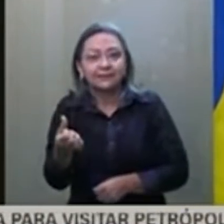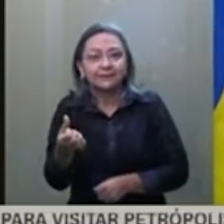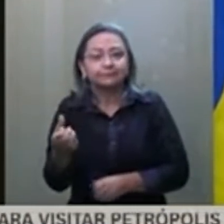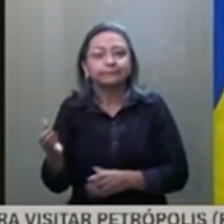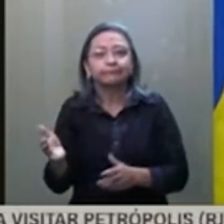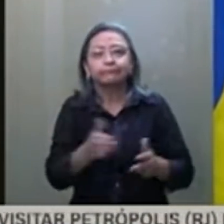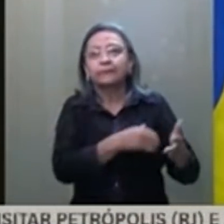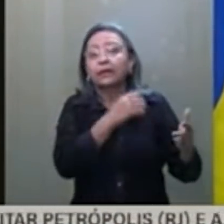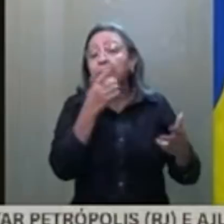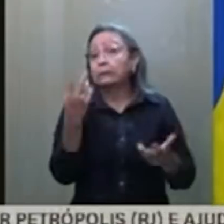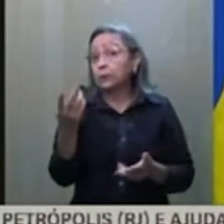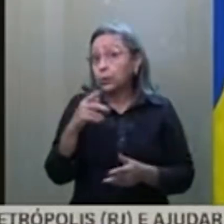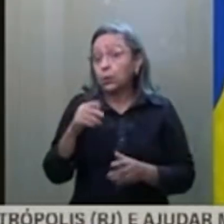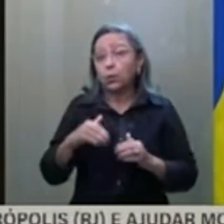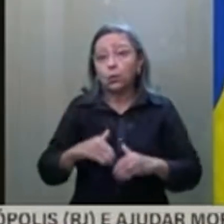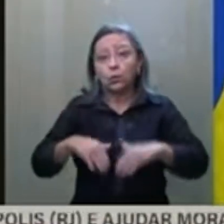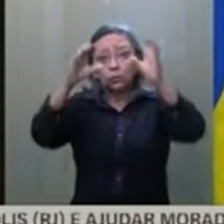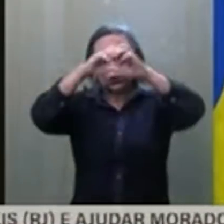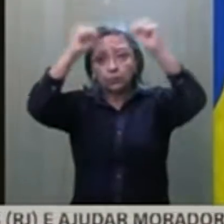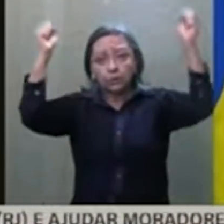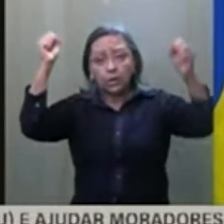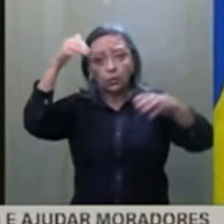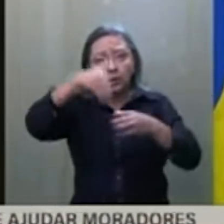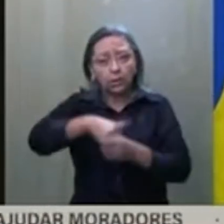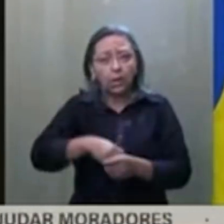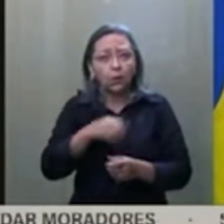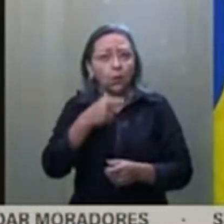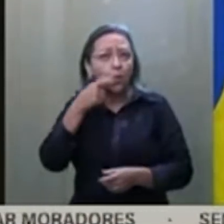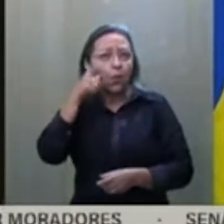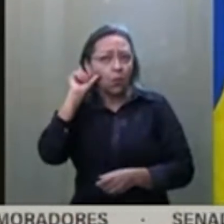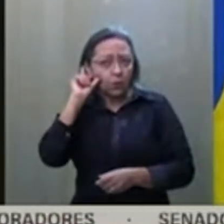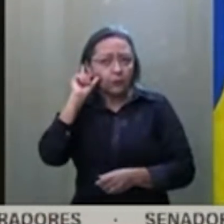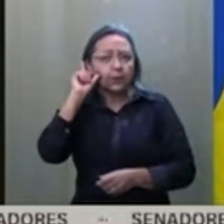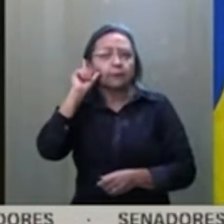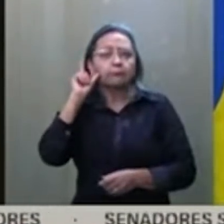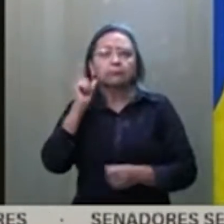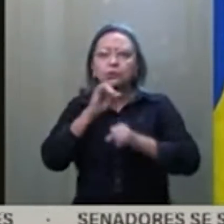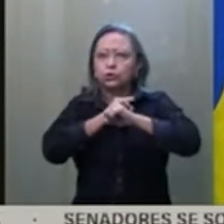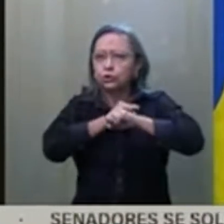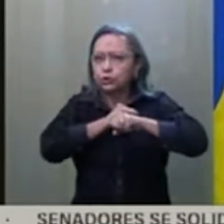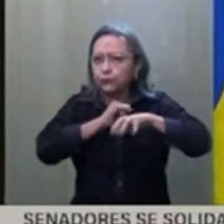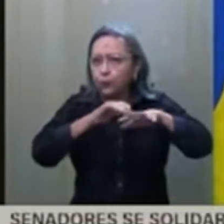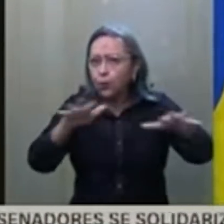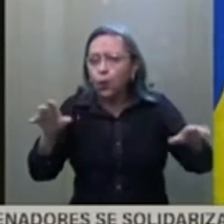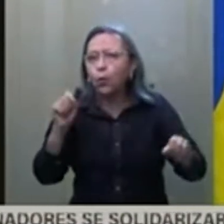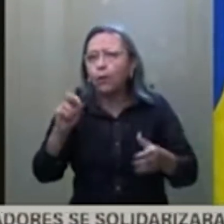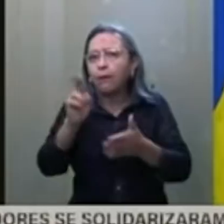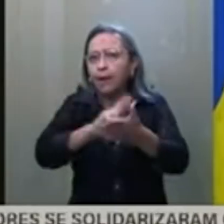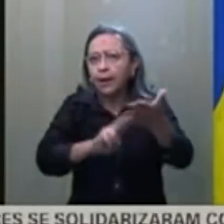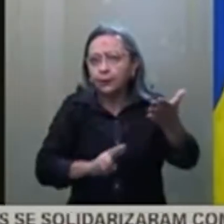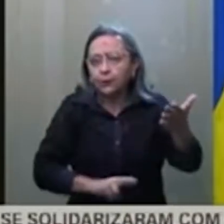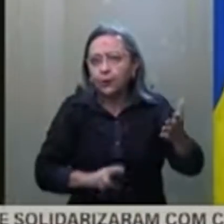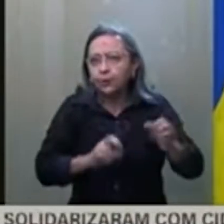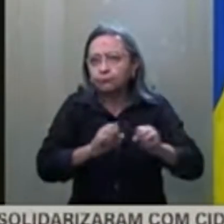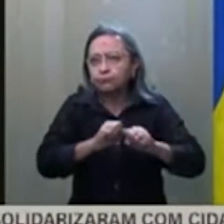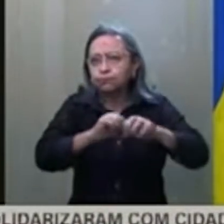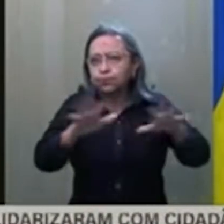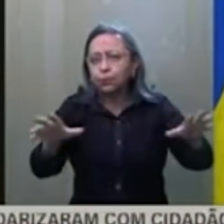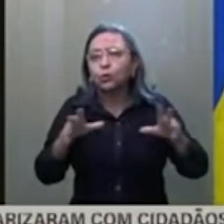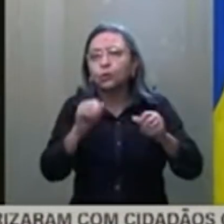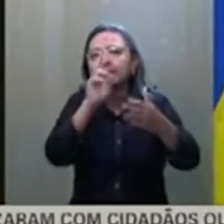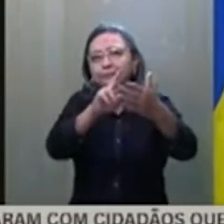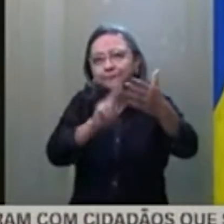segundo o Tribunal Superior É que ontem tornou público o relatório com as